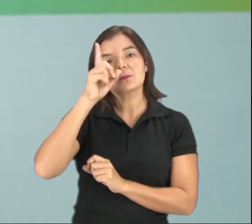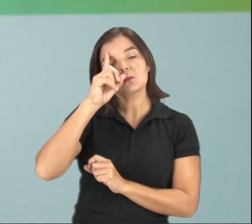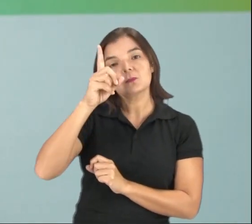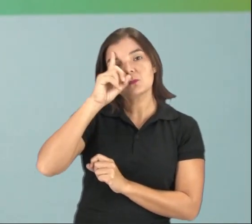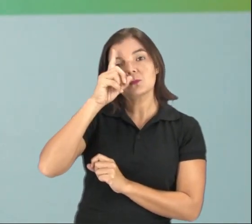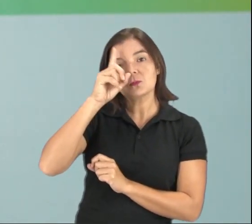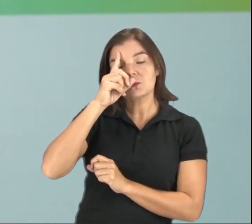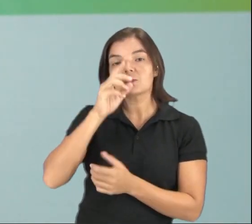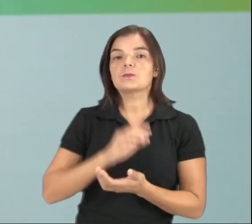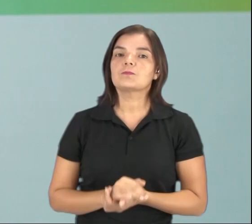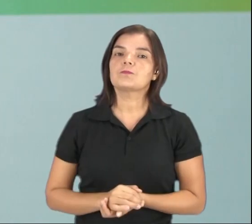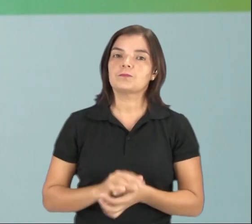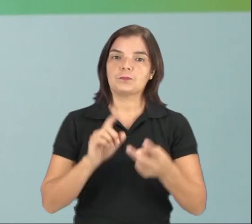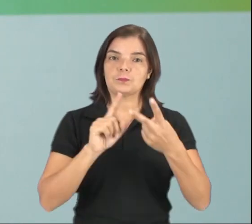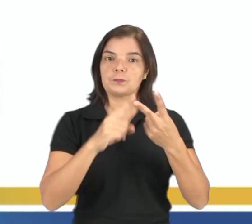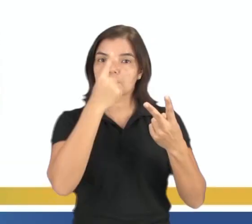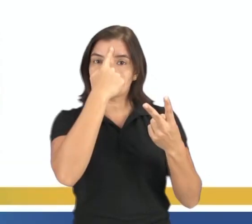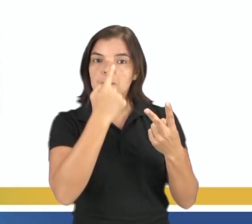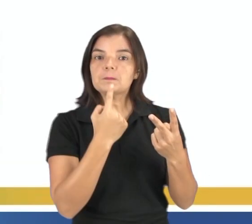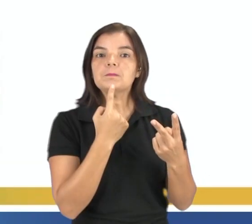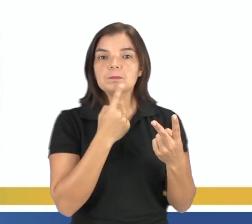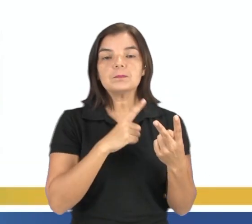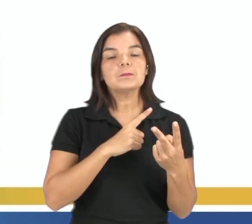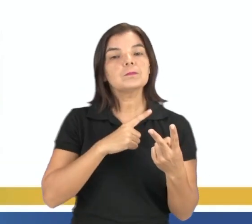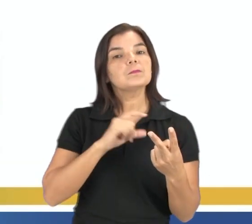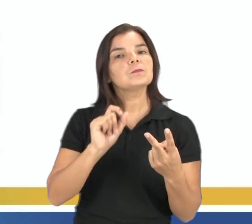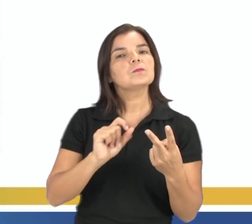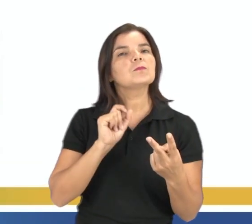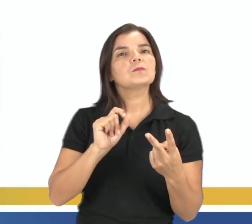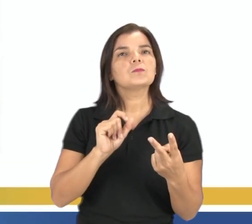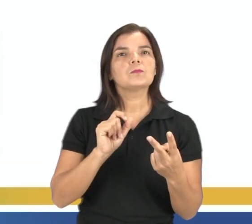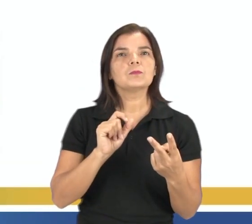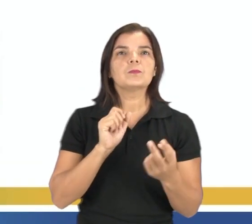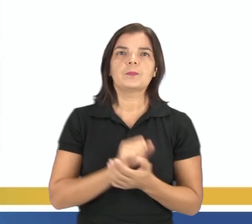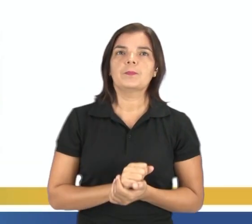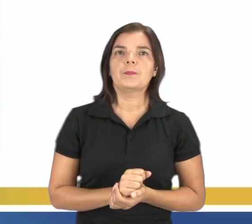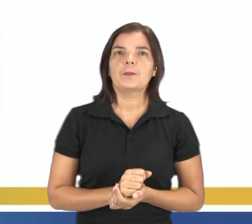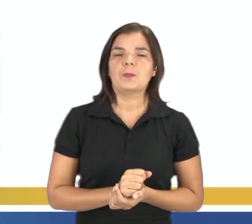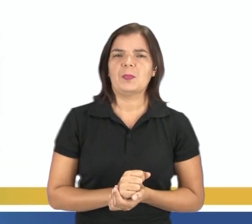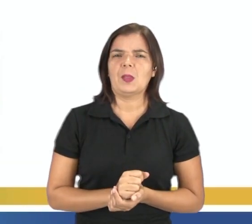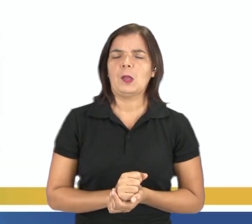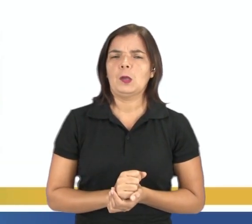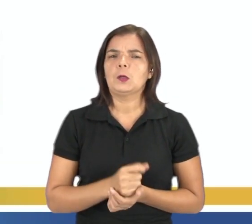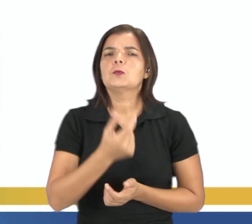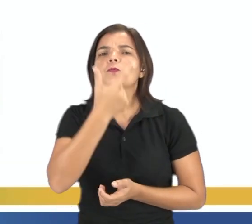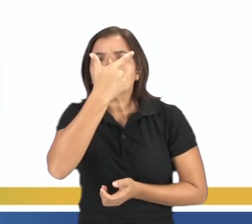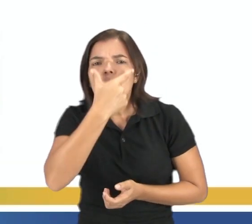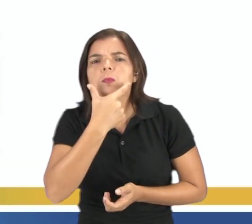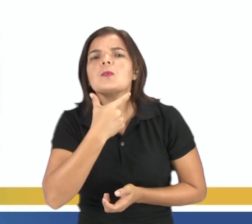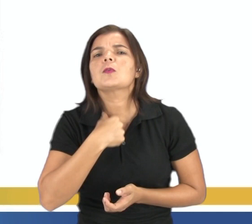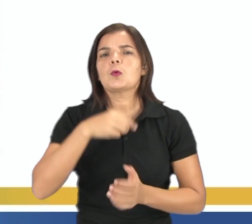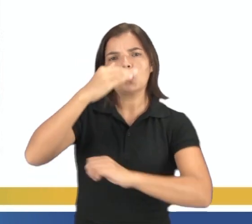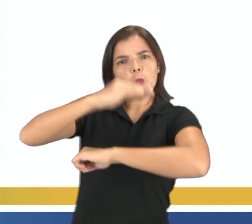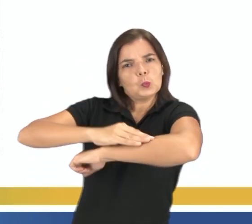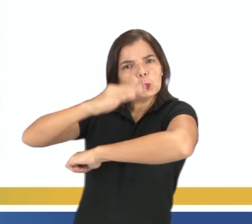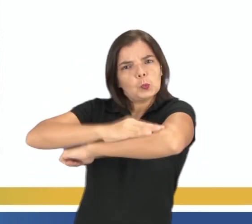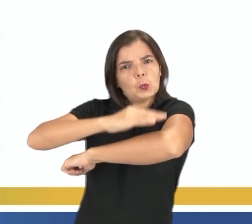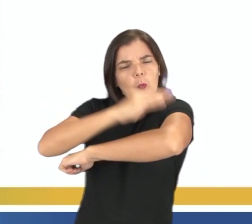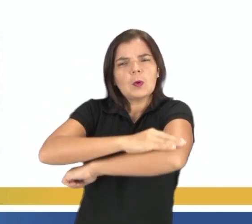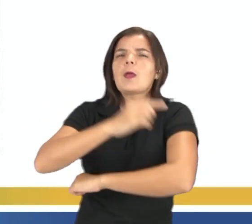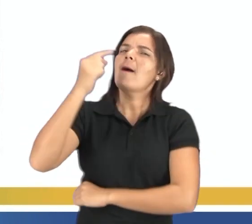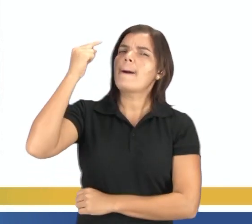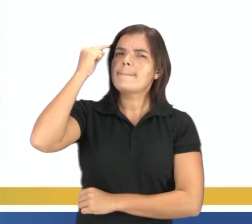dia a dia. Na segunda imagem, eu tenho a expressão engolir sapo. Agora, imagina você pegar